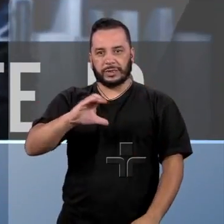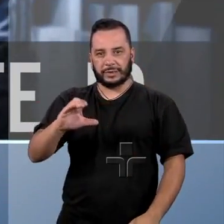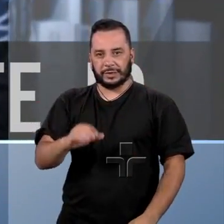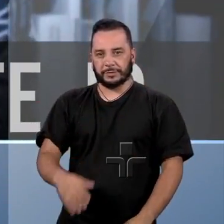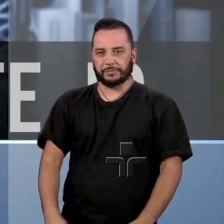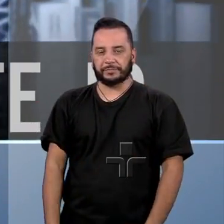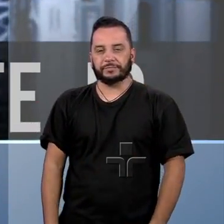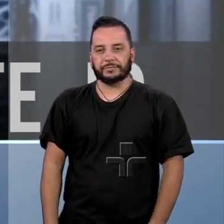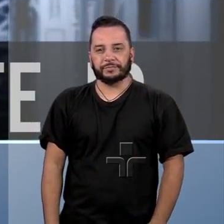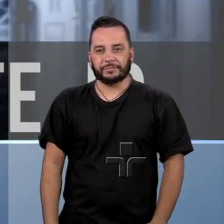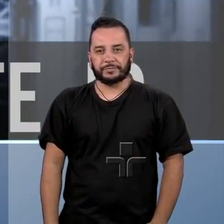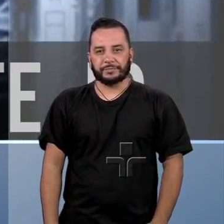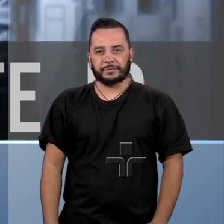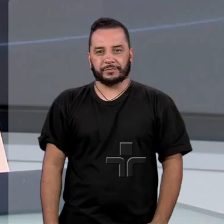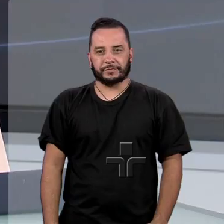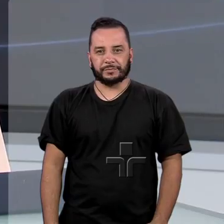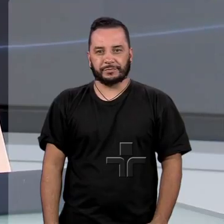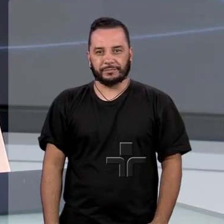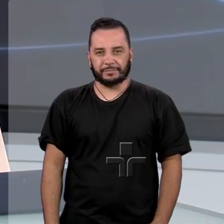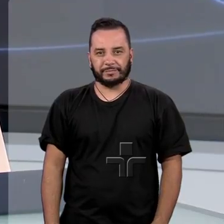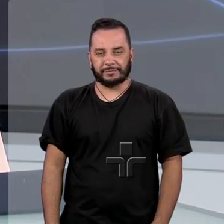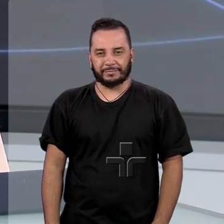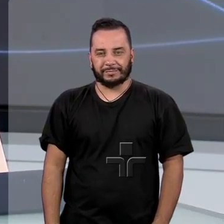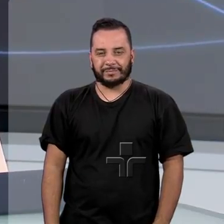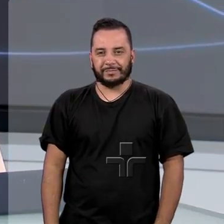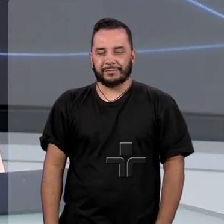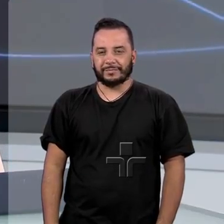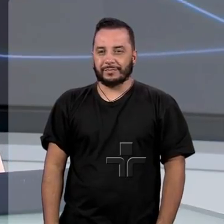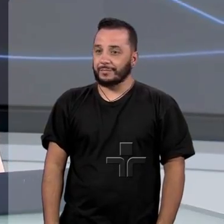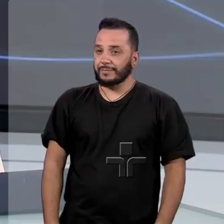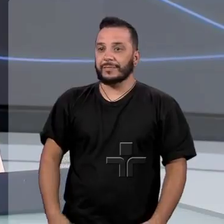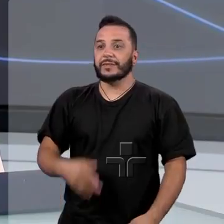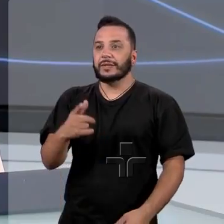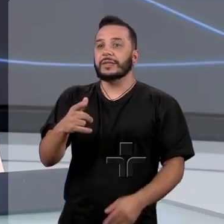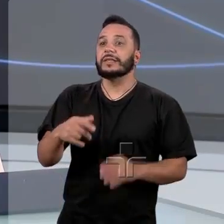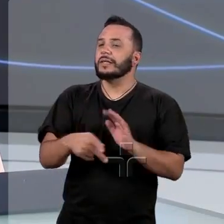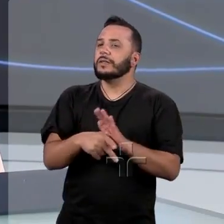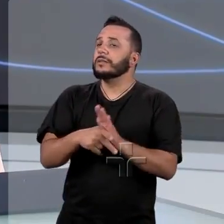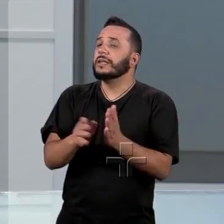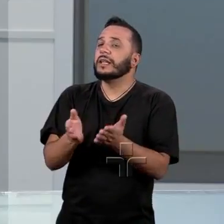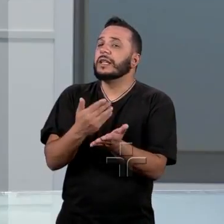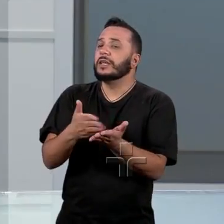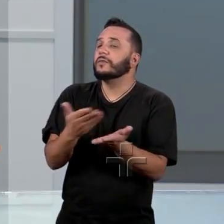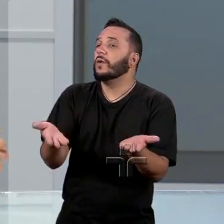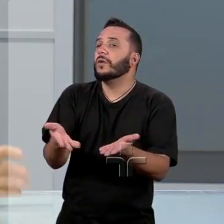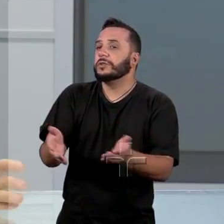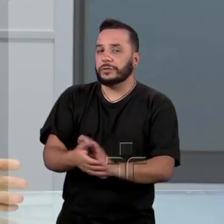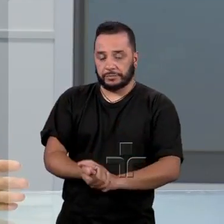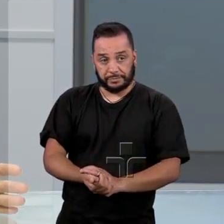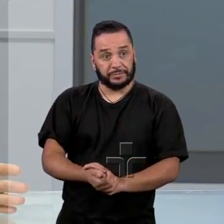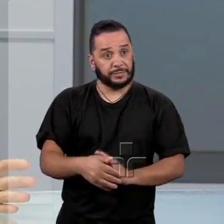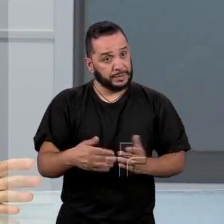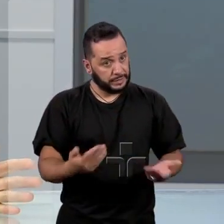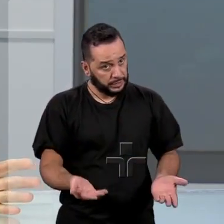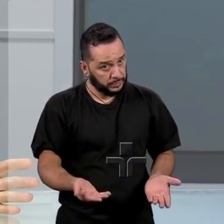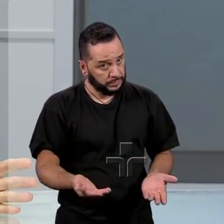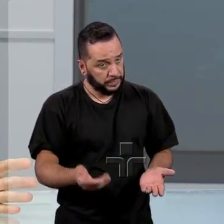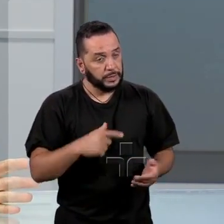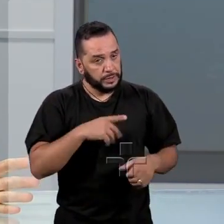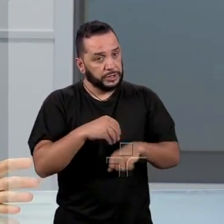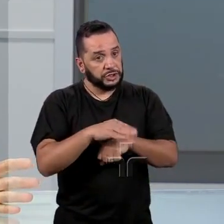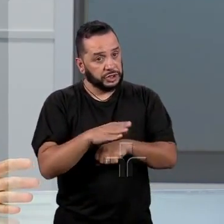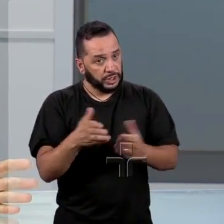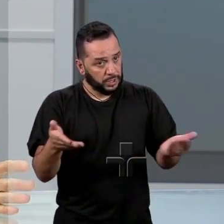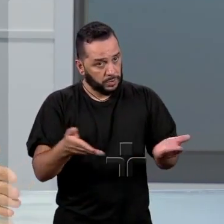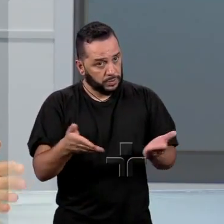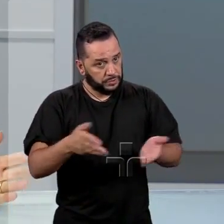Arlene, qual livro você nos trouxe hoje? Então, Joyce, o livro que eu sugeri